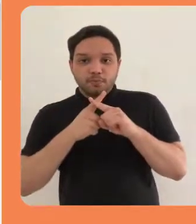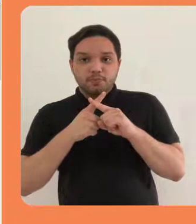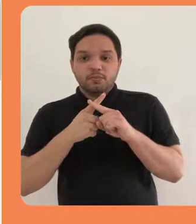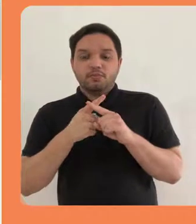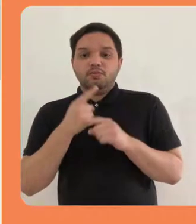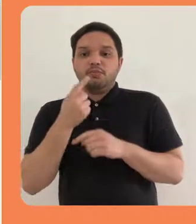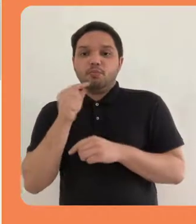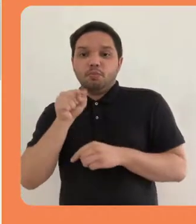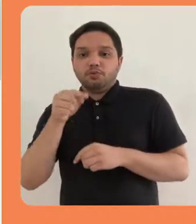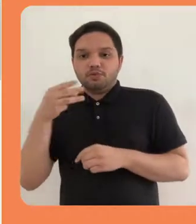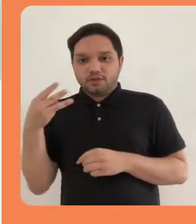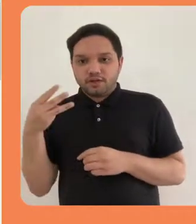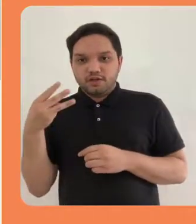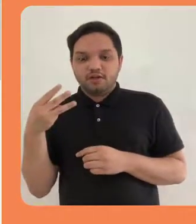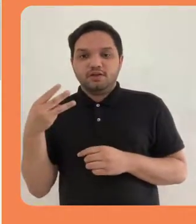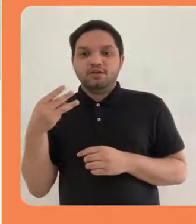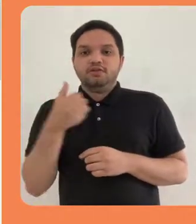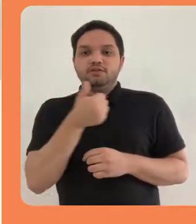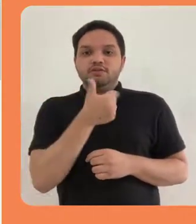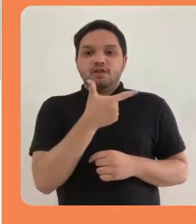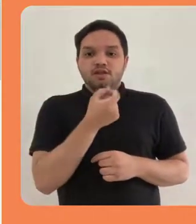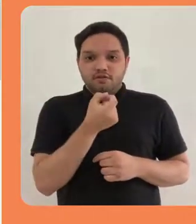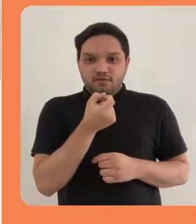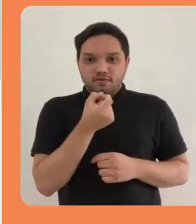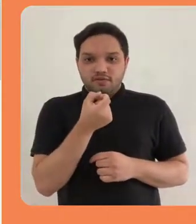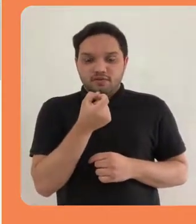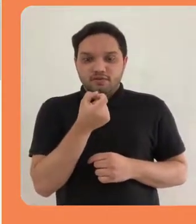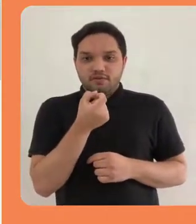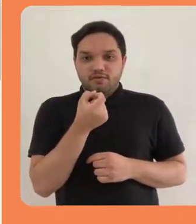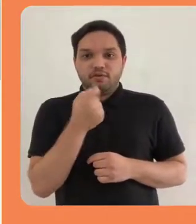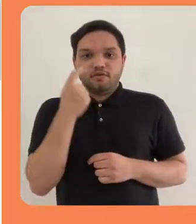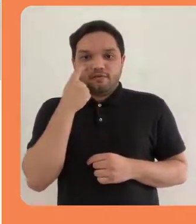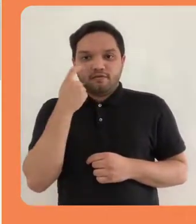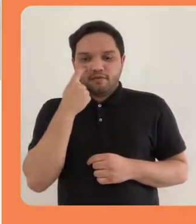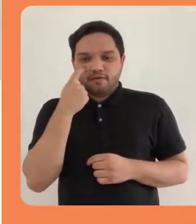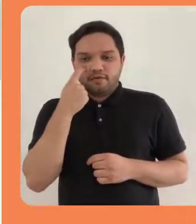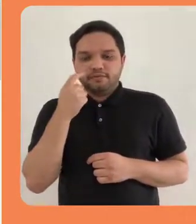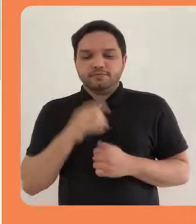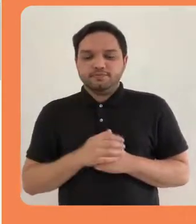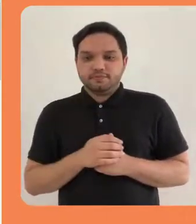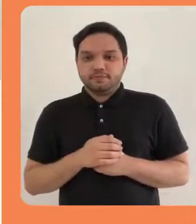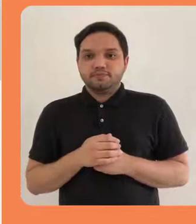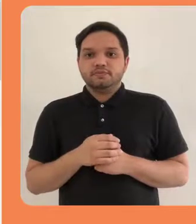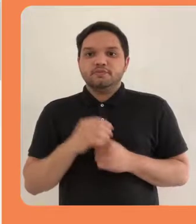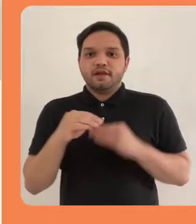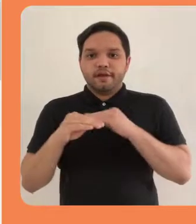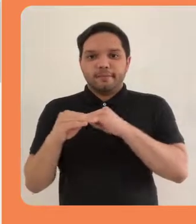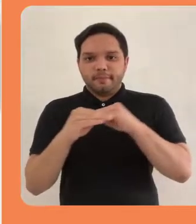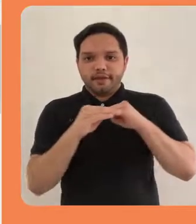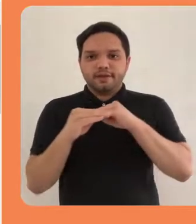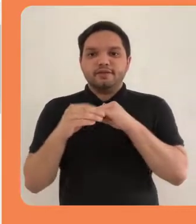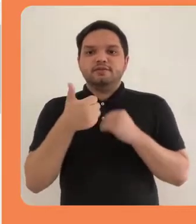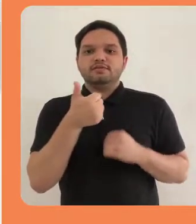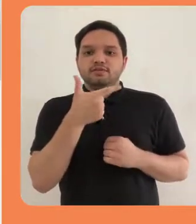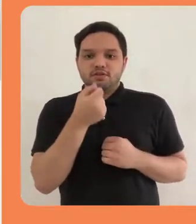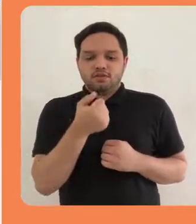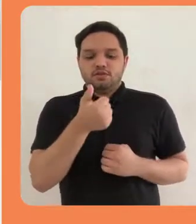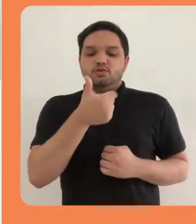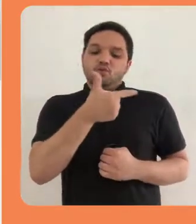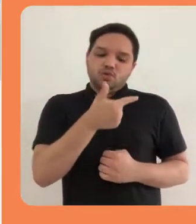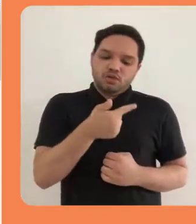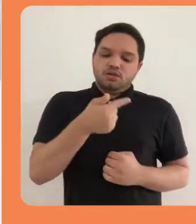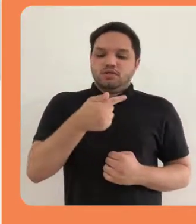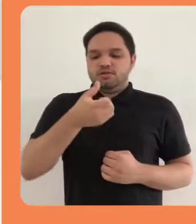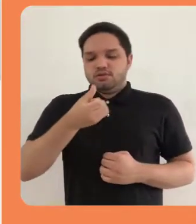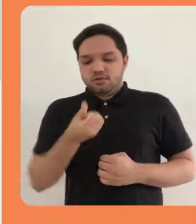120 né e a cada um eficiente ele multiplica na verdade começa com um ponto três então ele vai